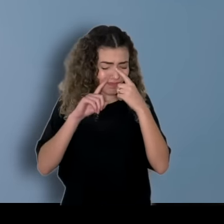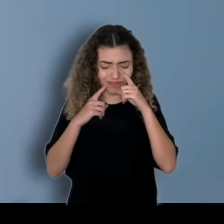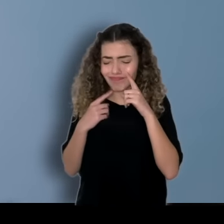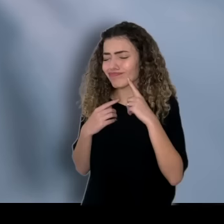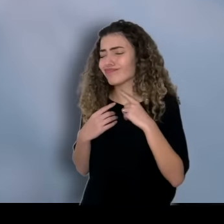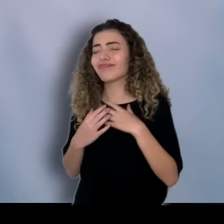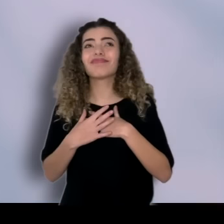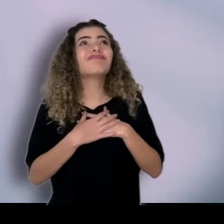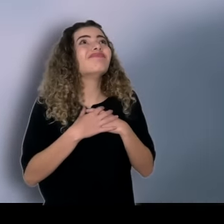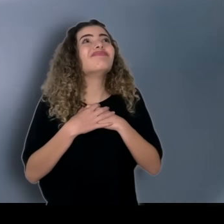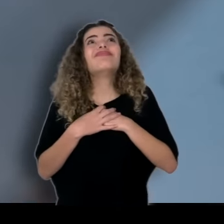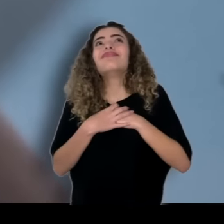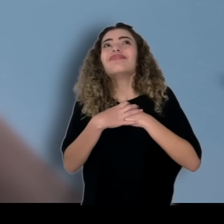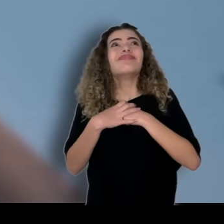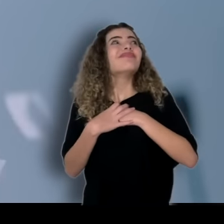morrer